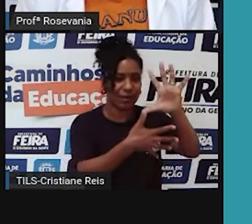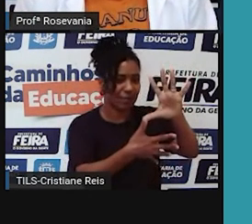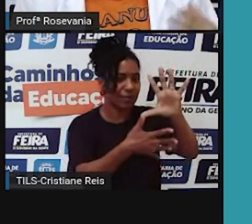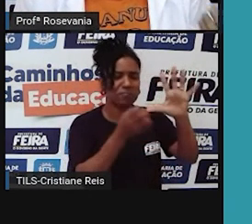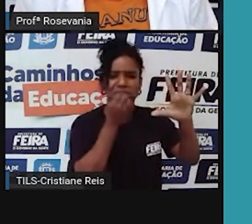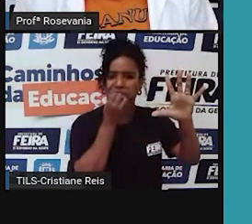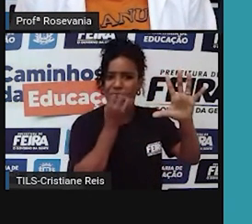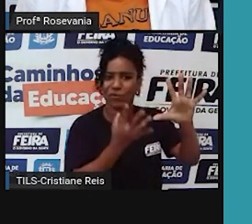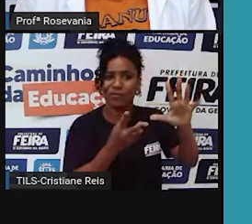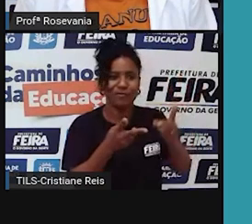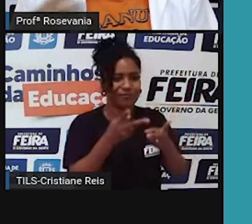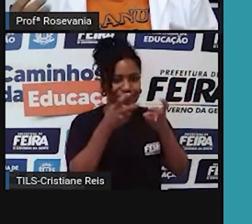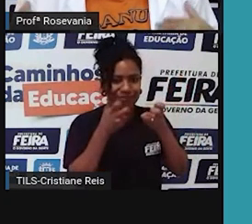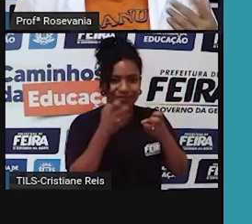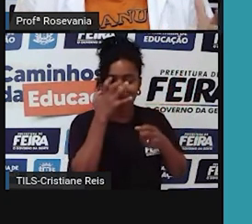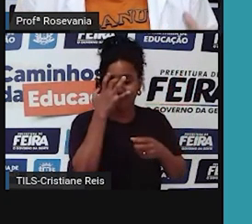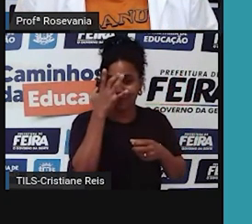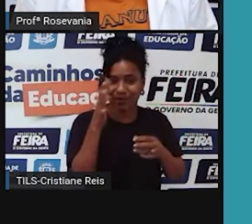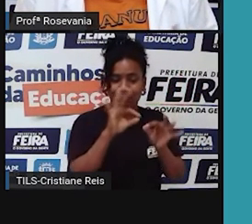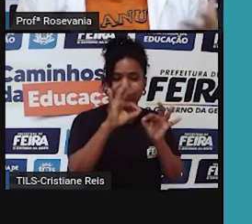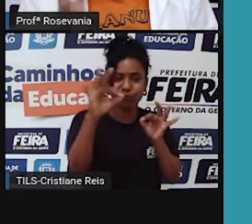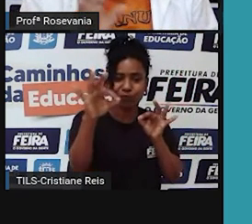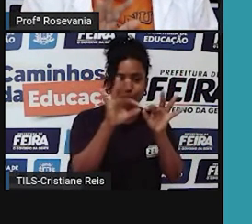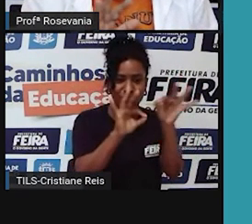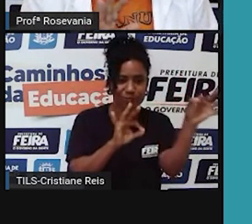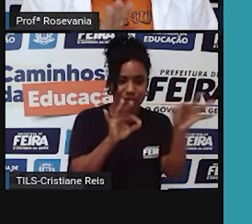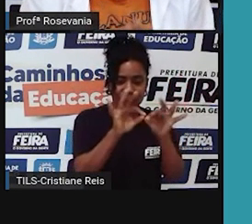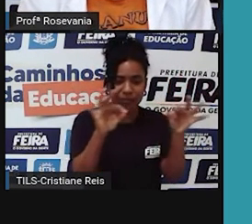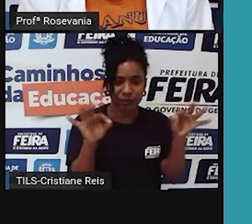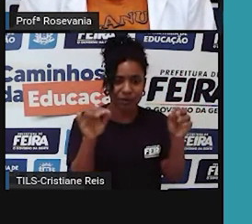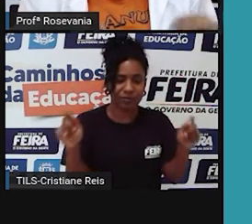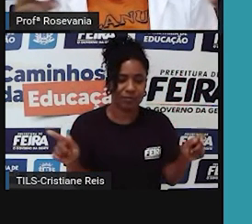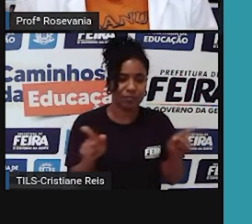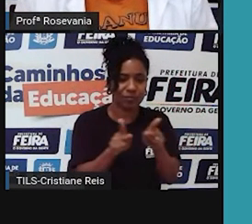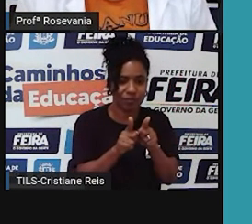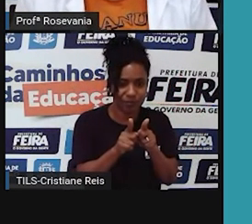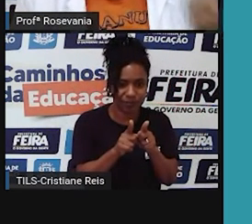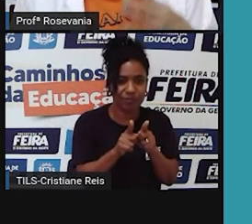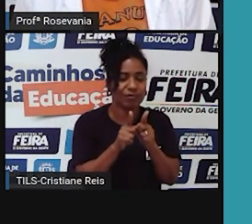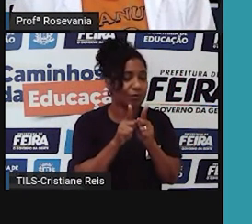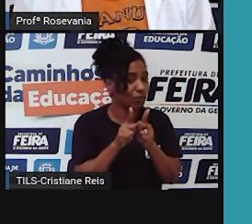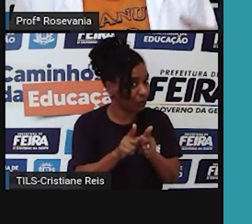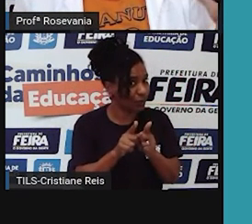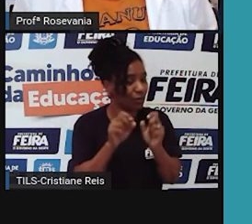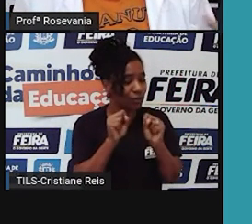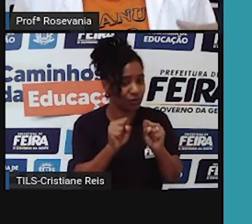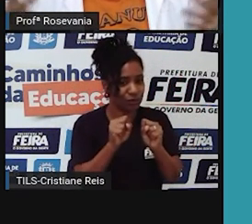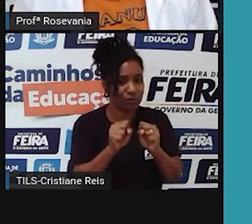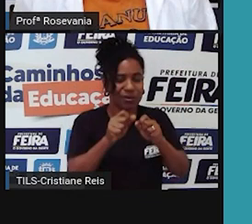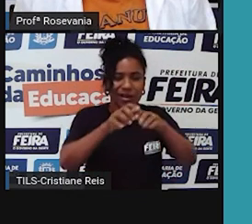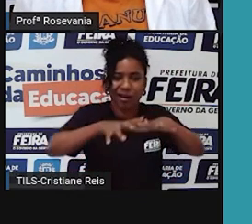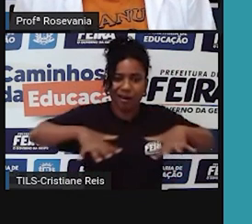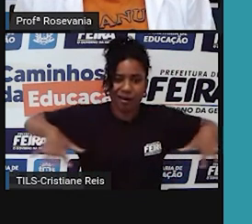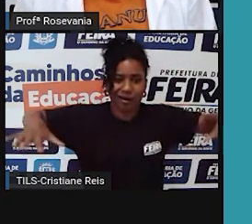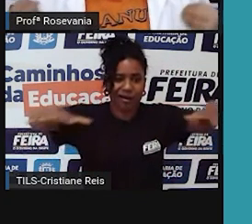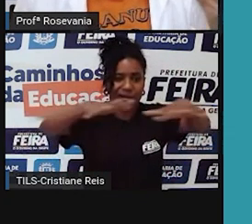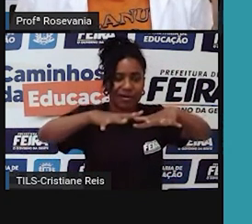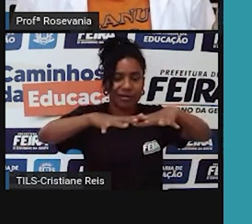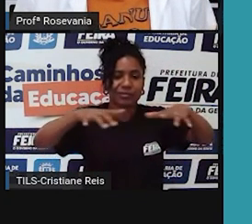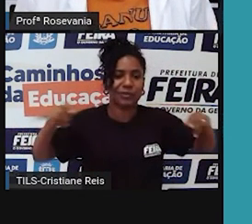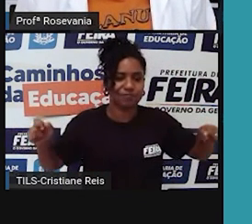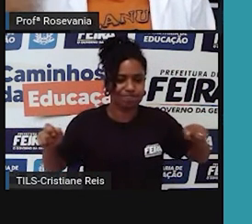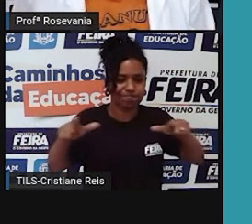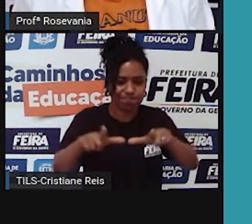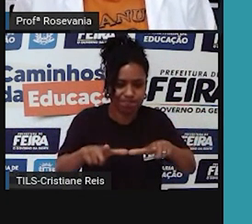real. Então, na realidade, a gente pode usar a escala para reduzir uma área que é o mais comum, né, que a gente observa principalmente nos mapas,